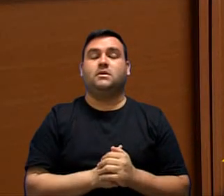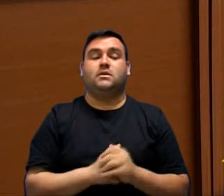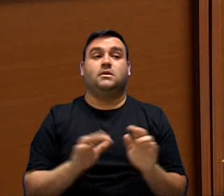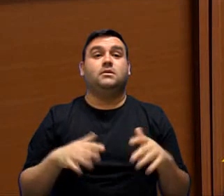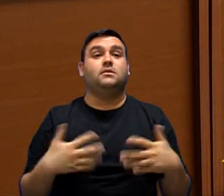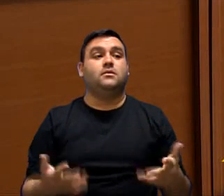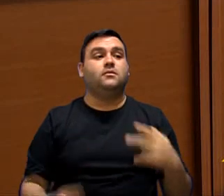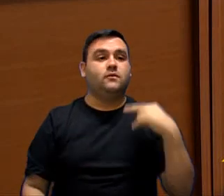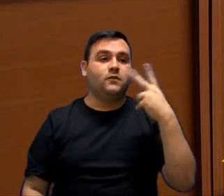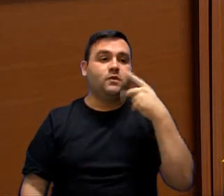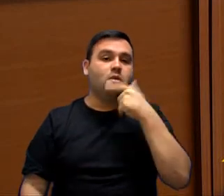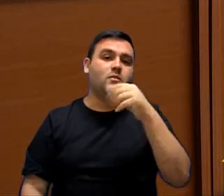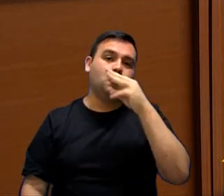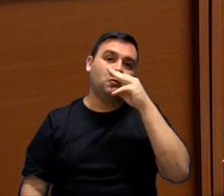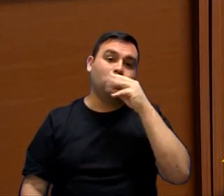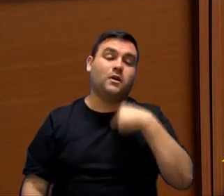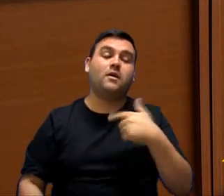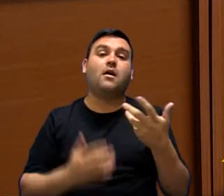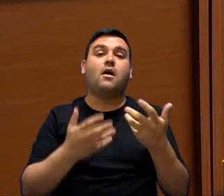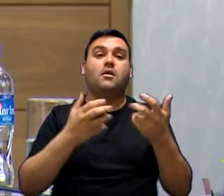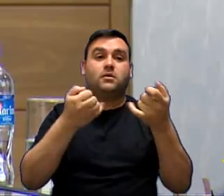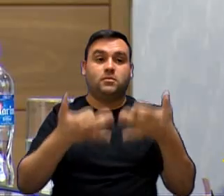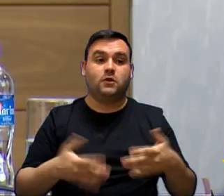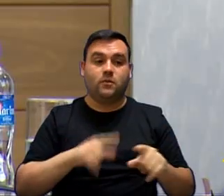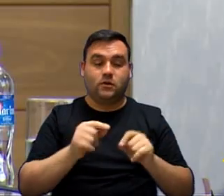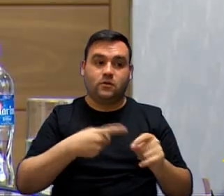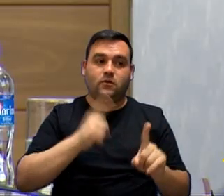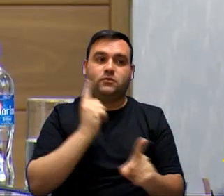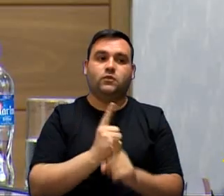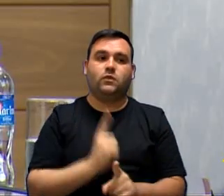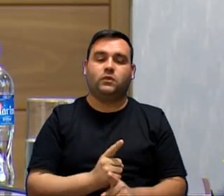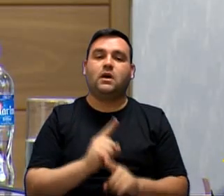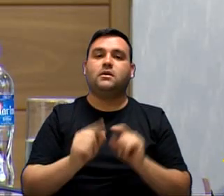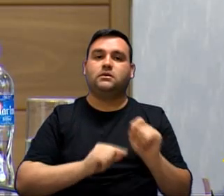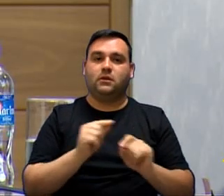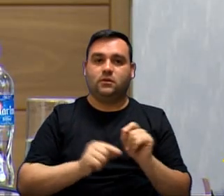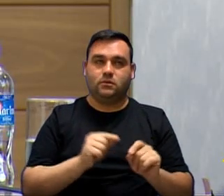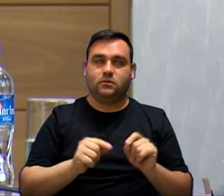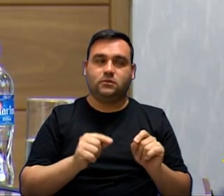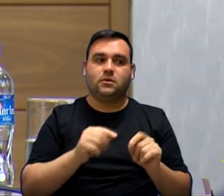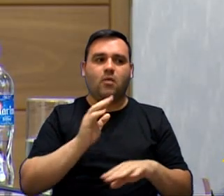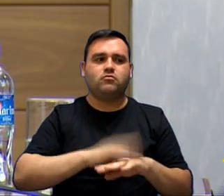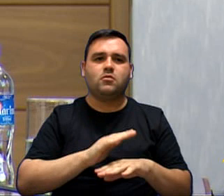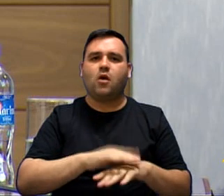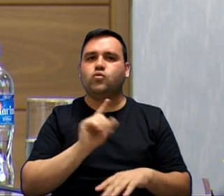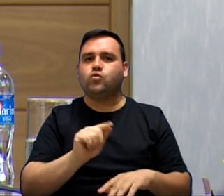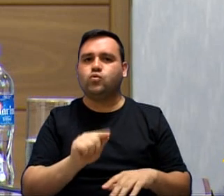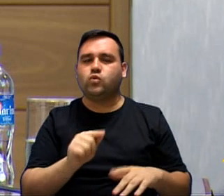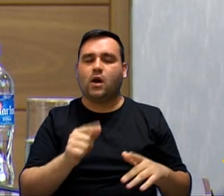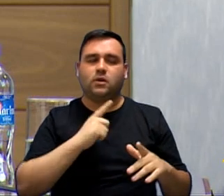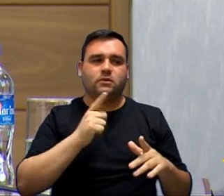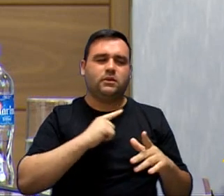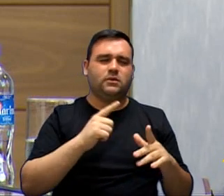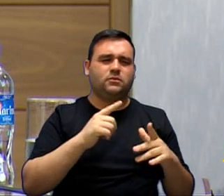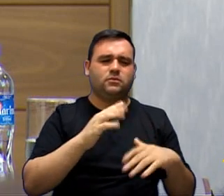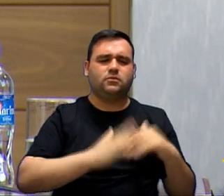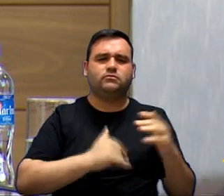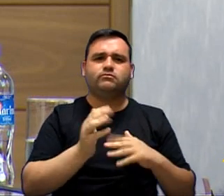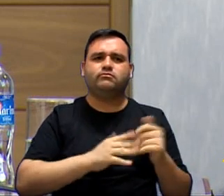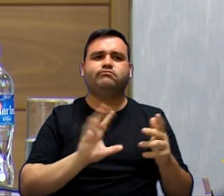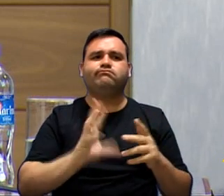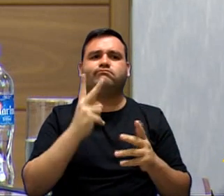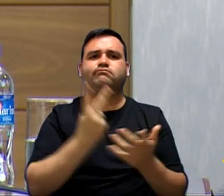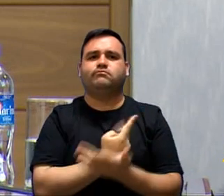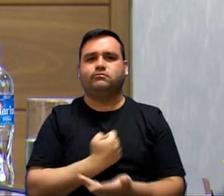Então, vereador Martinez, eu só estou querendo dizer ao senhor que nós vamos identificar quem fez essa situação, quem trouxe essa